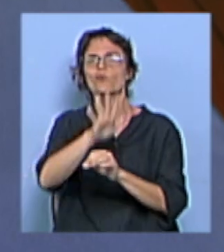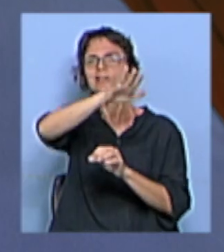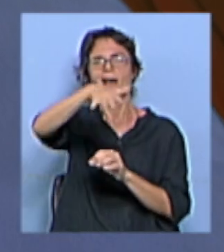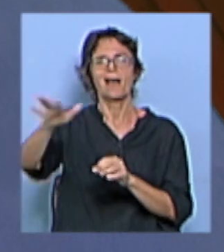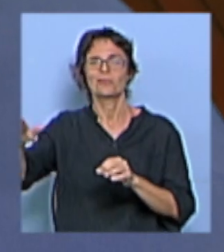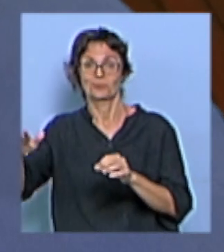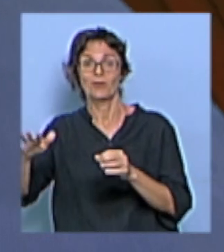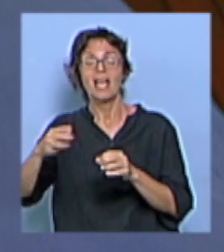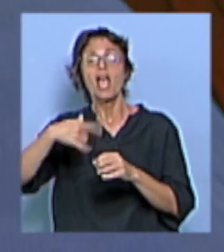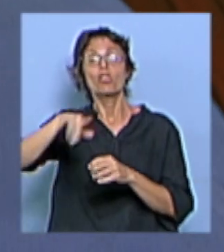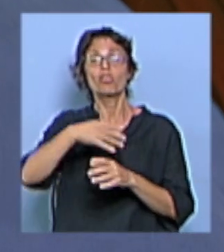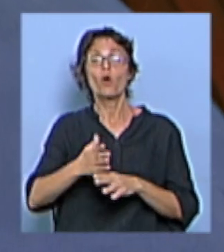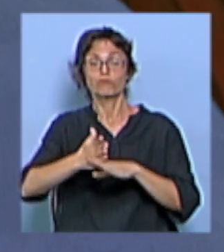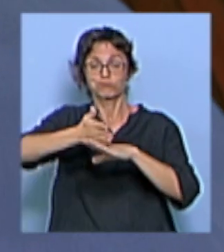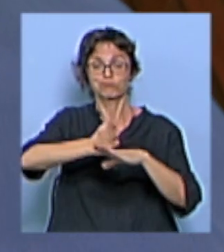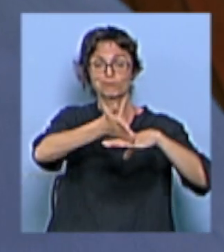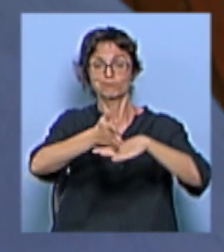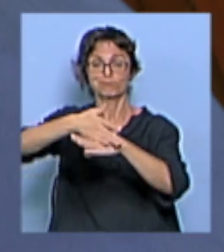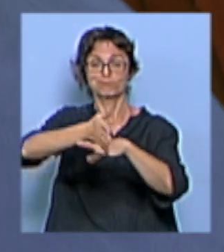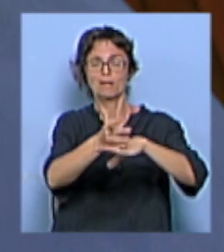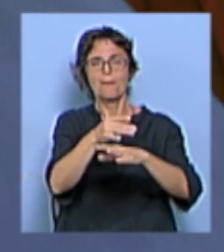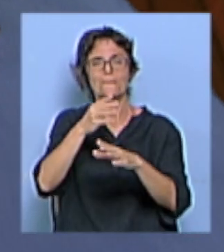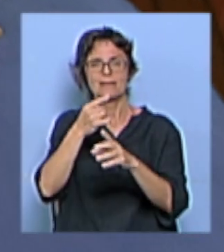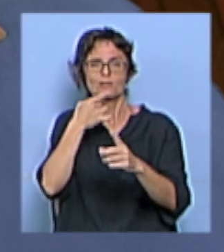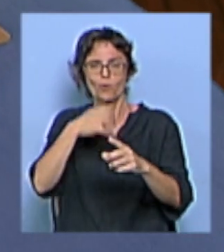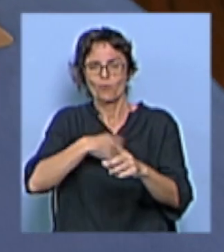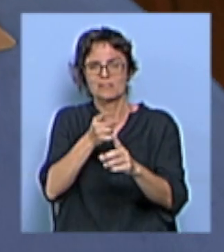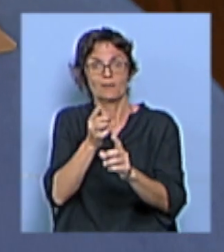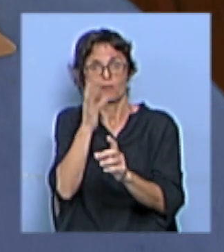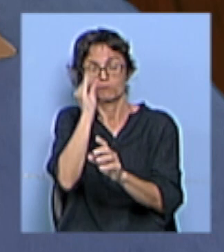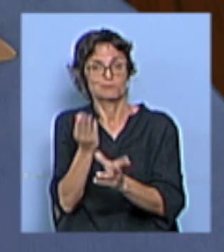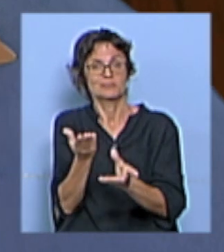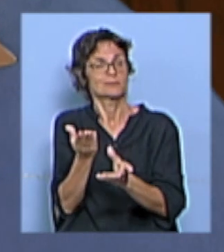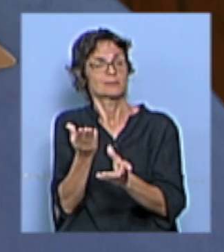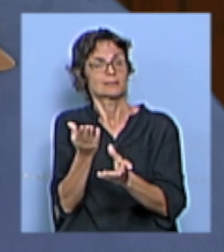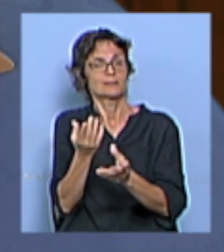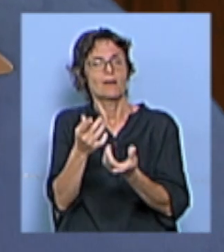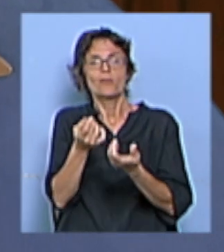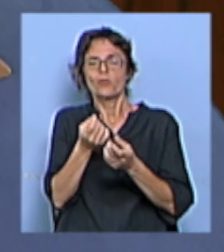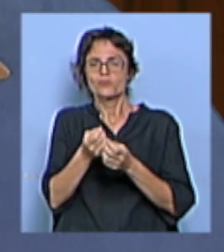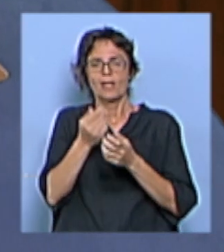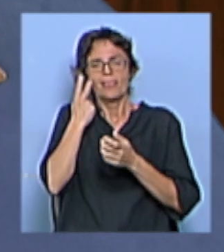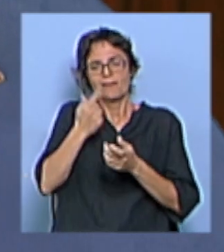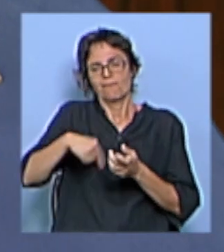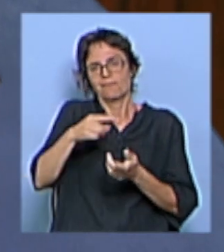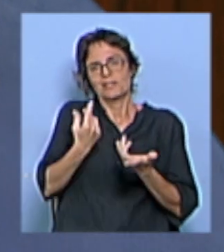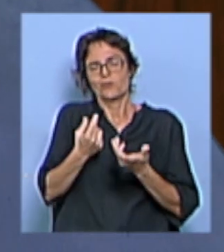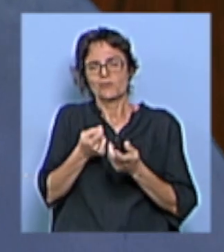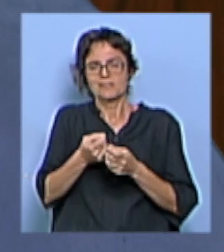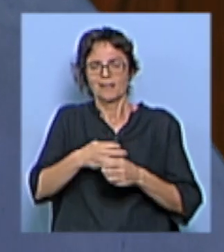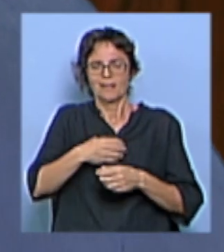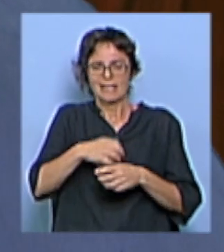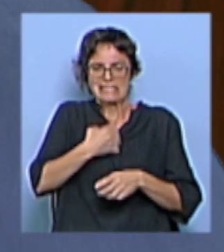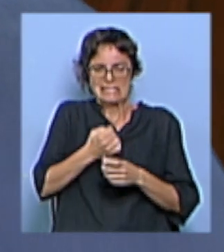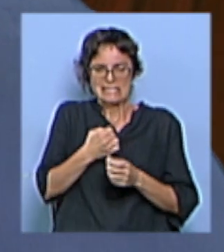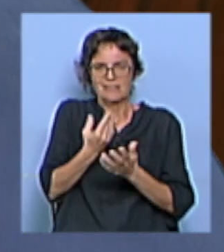não o conhecemos. Depois temos aqueles sentidos pequenos que atribuímos àquilo que fazemos, aos nossos amores, às nossas